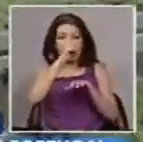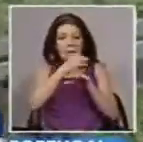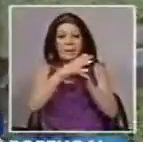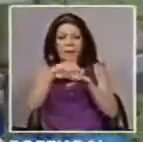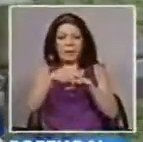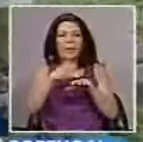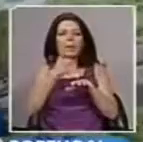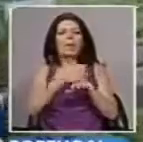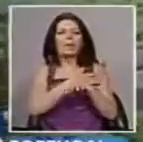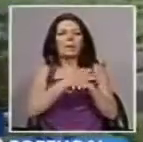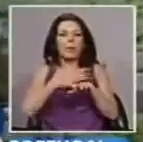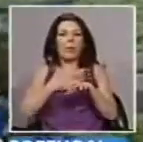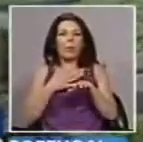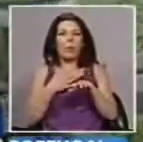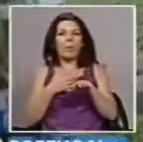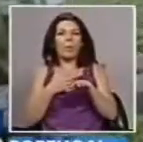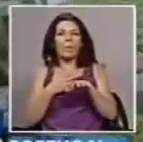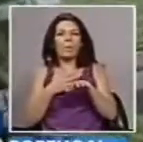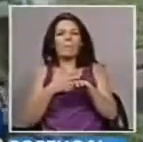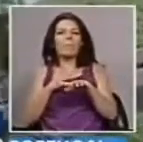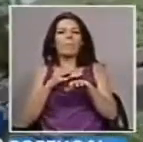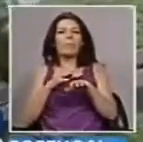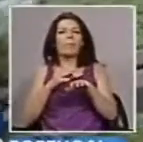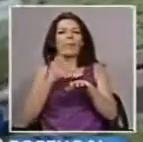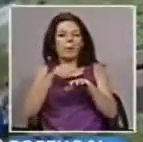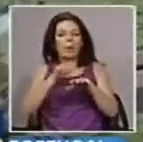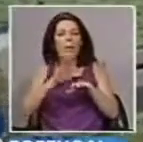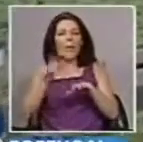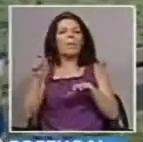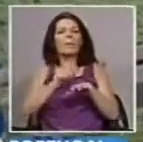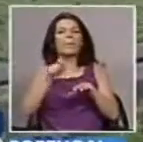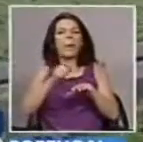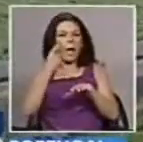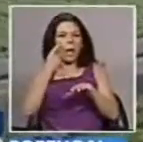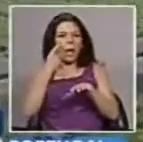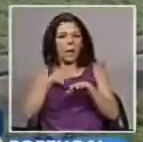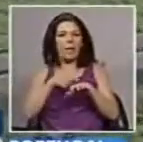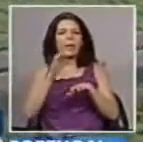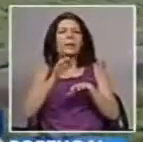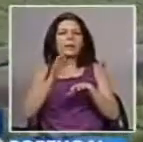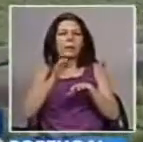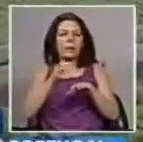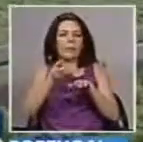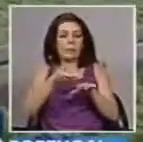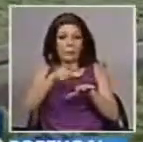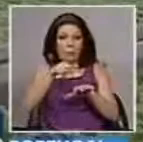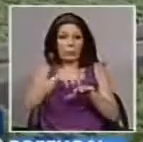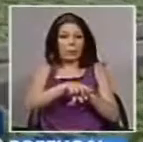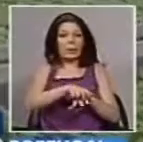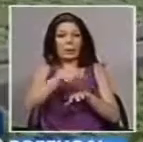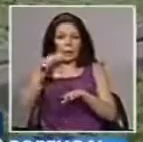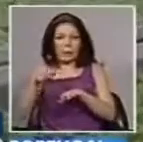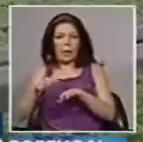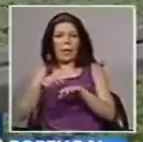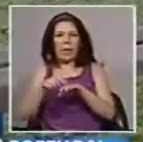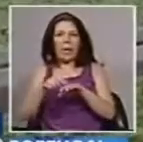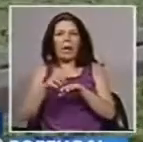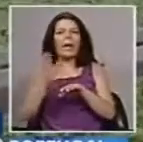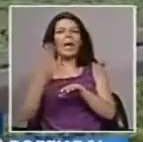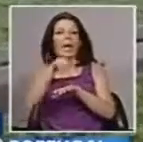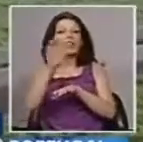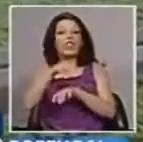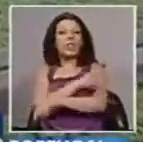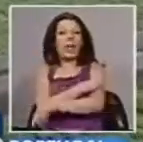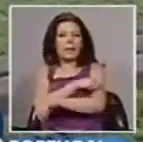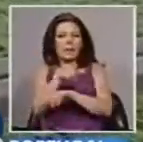plantas saudáveis para muitos meses a utilizar a planta. Sempre estirar a planta. Tão rápido chegam a casa,